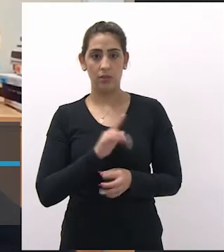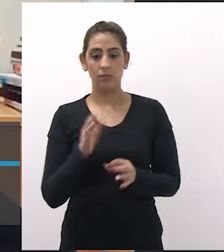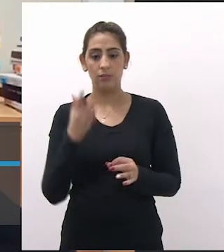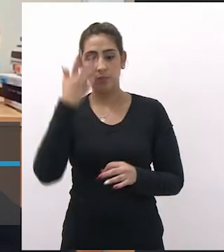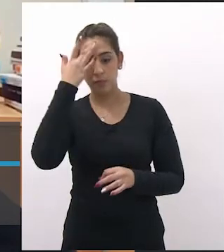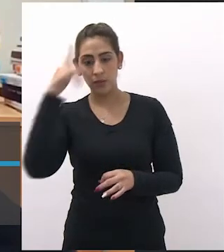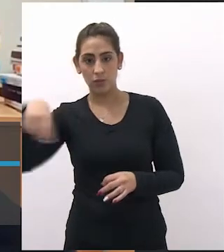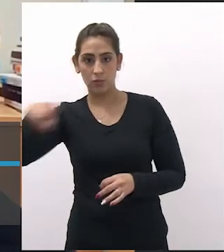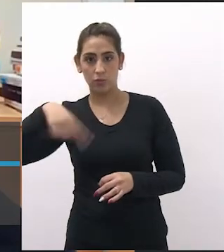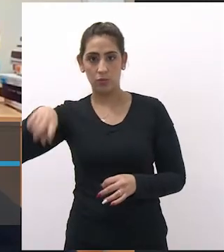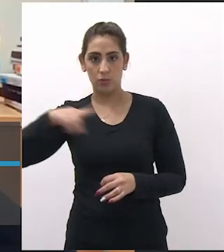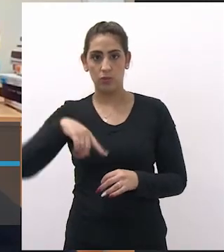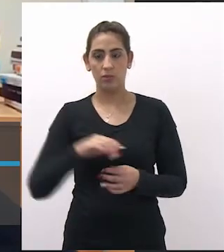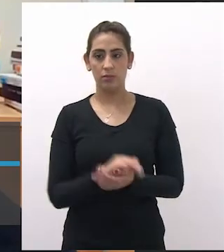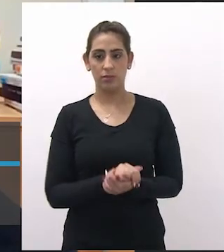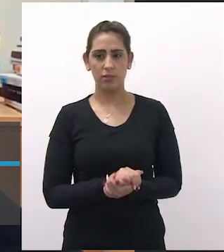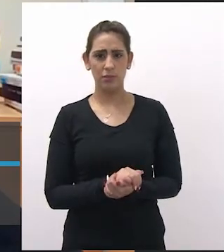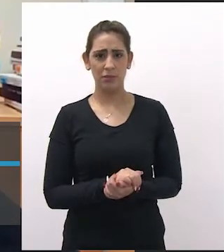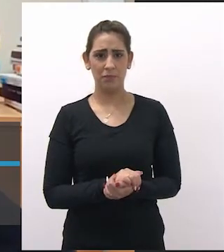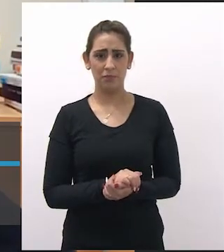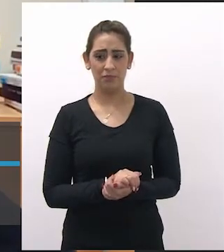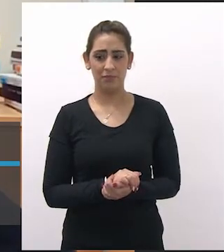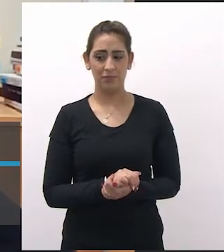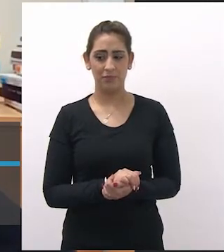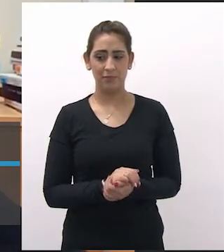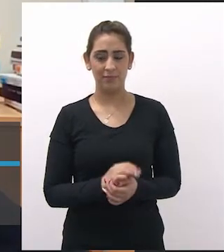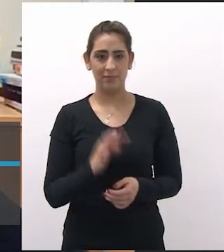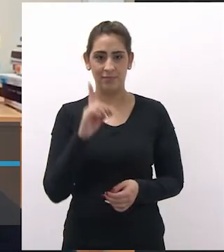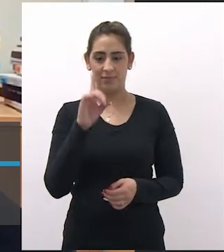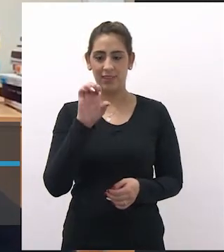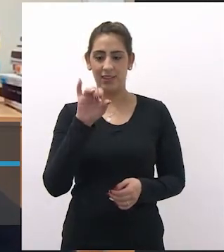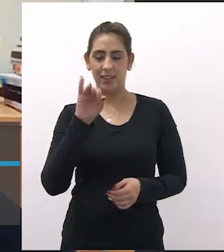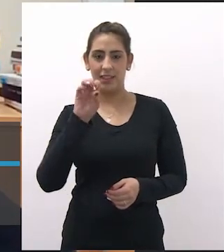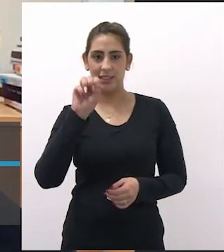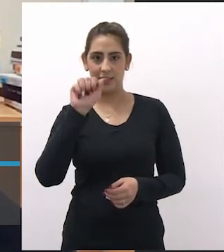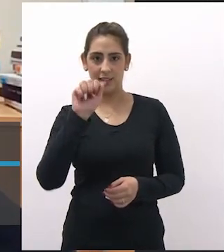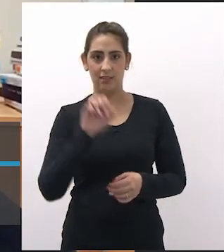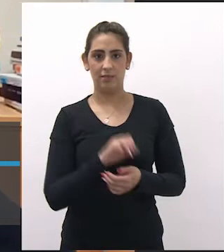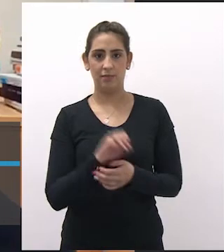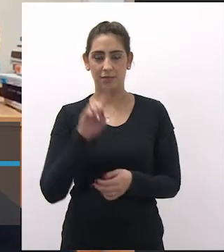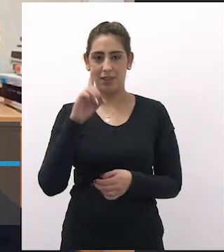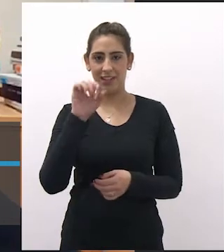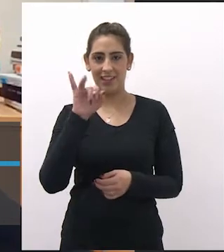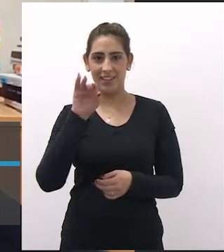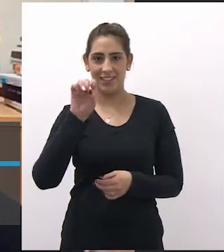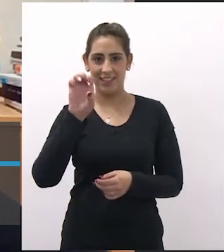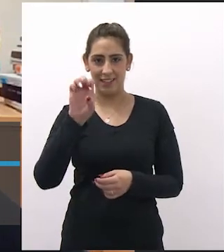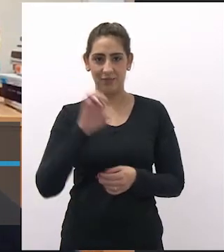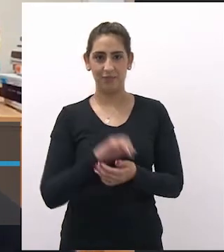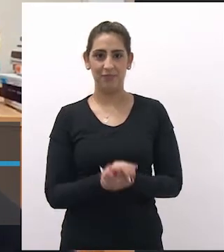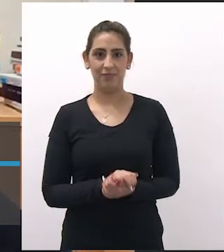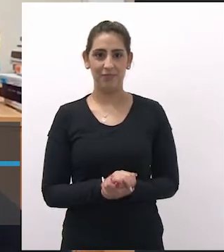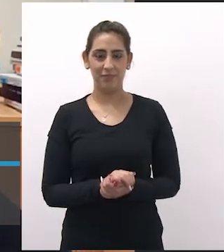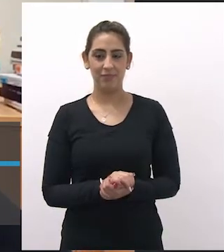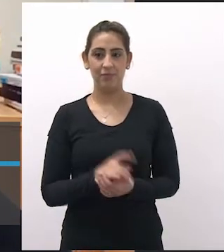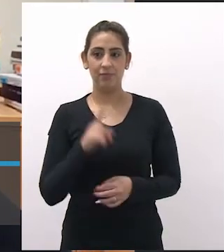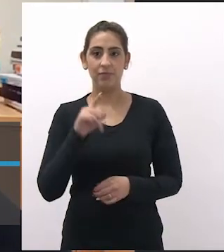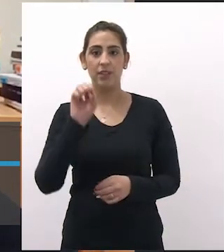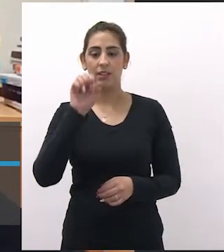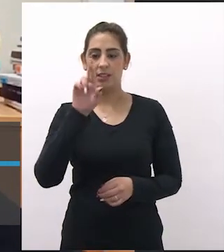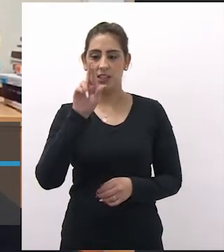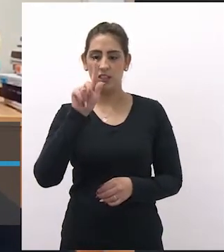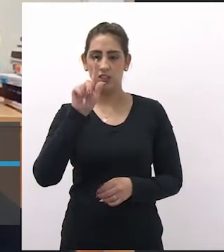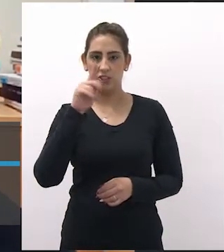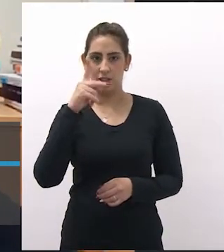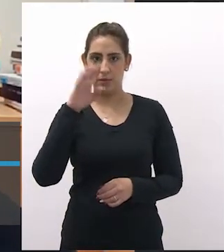Deise Souza, que é professora da educação básica do município de Indiaroba, lá em Sergipe,